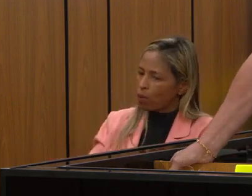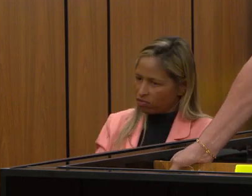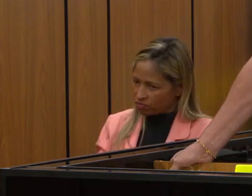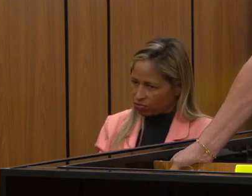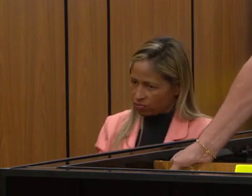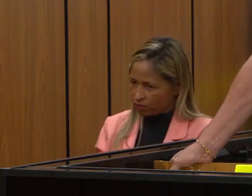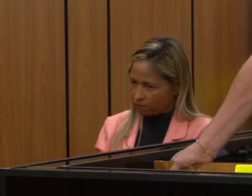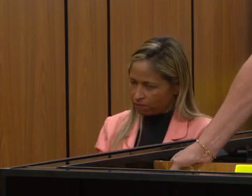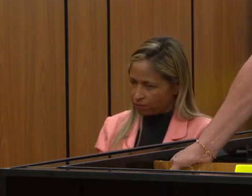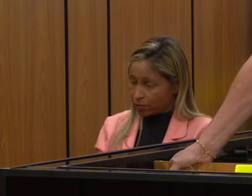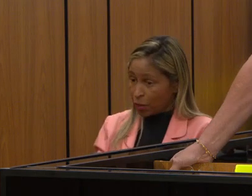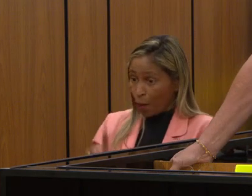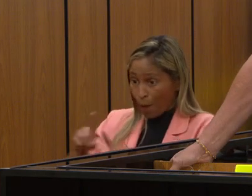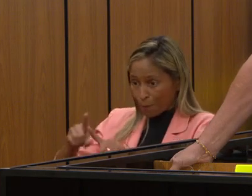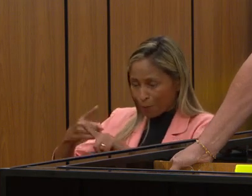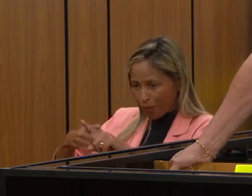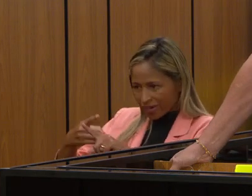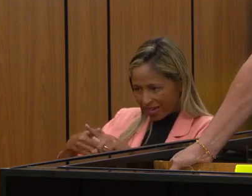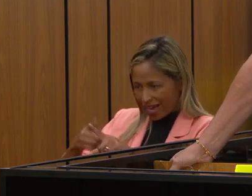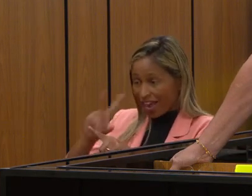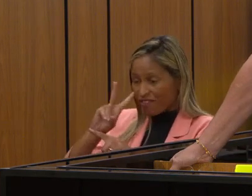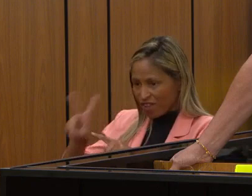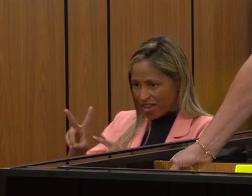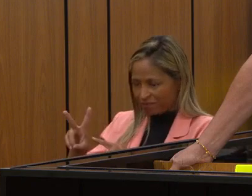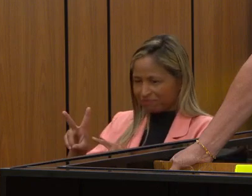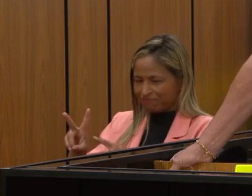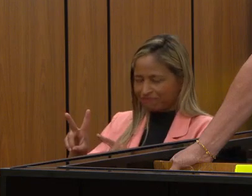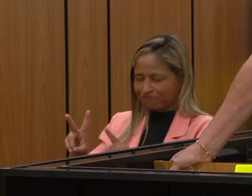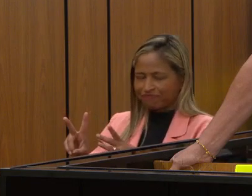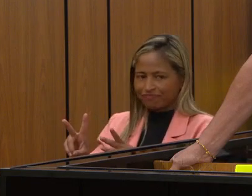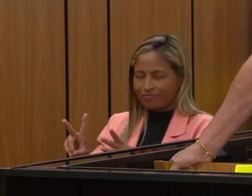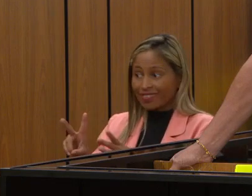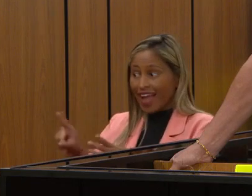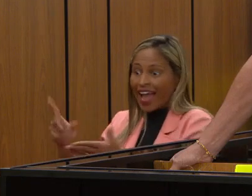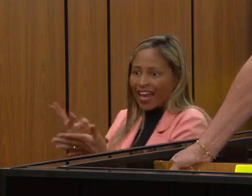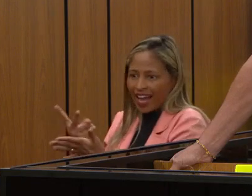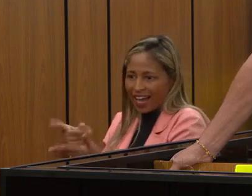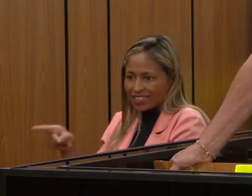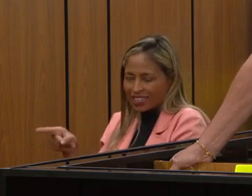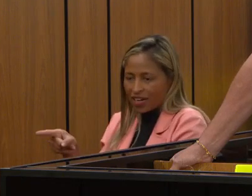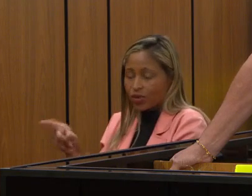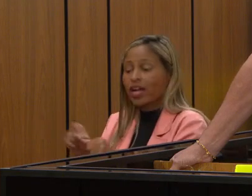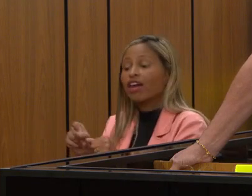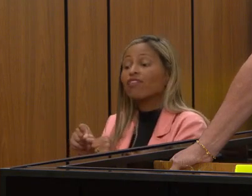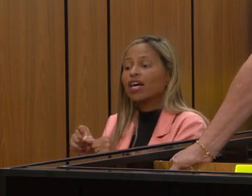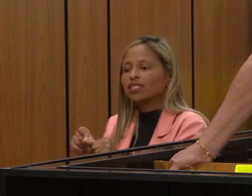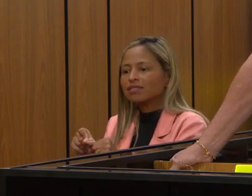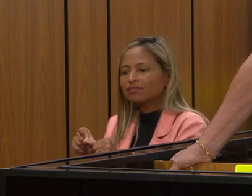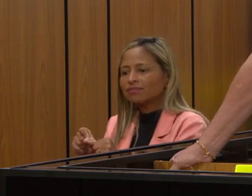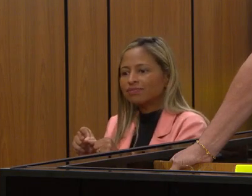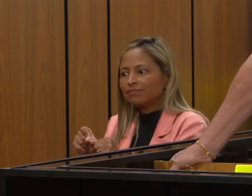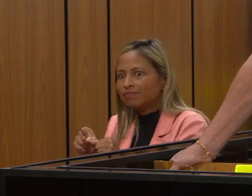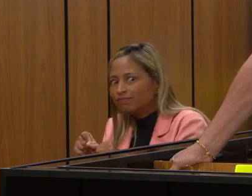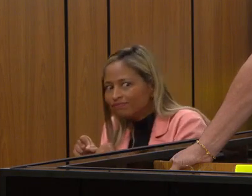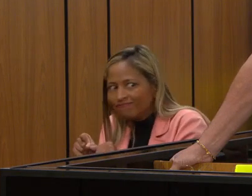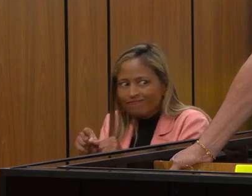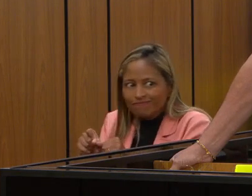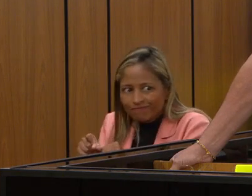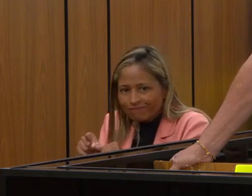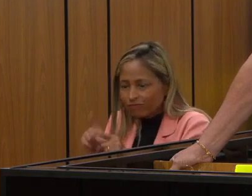tá em uma situação que ela vê que que tá errado o que que ela tem que fazer sair